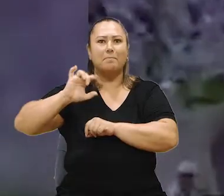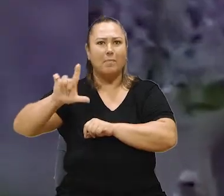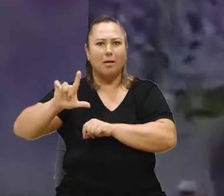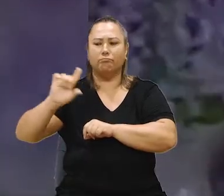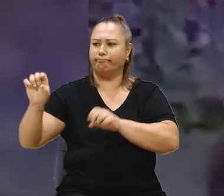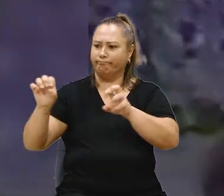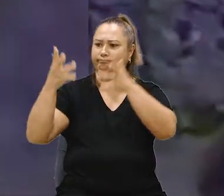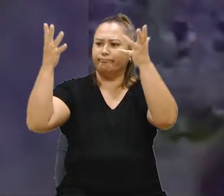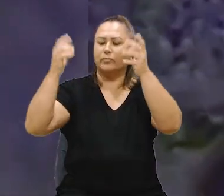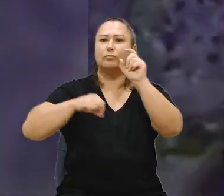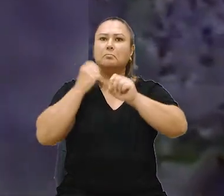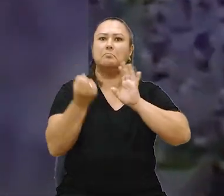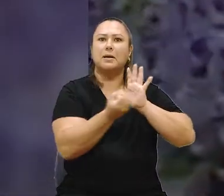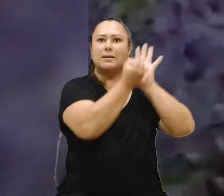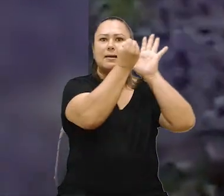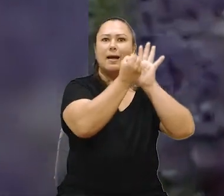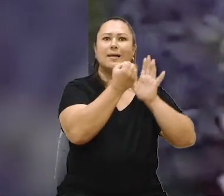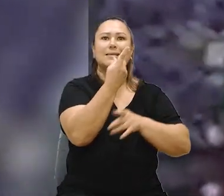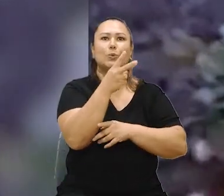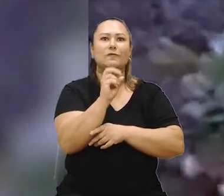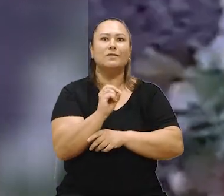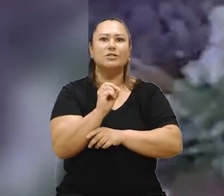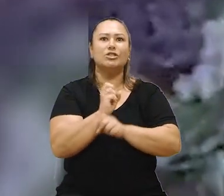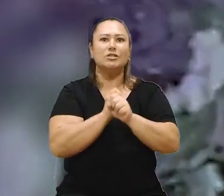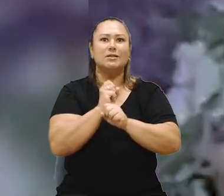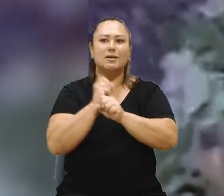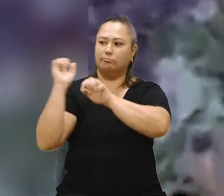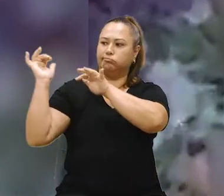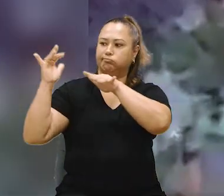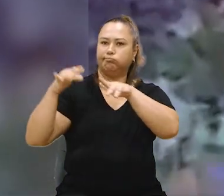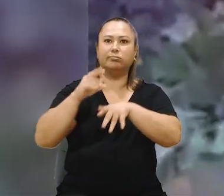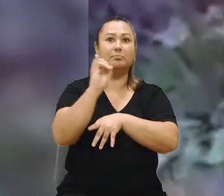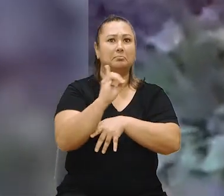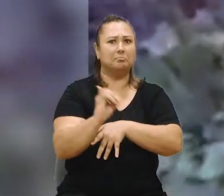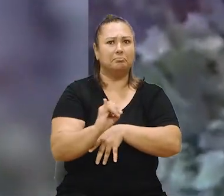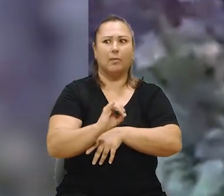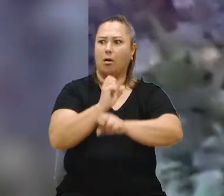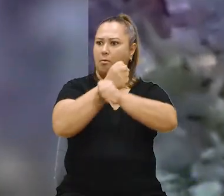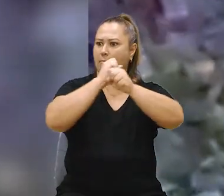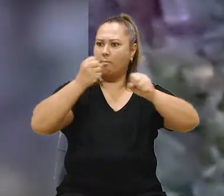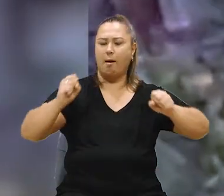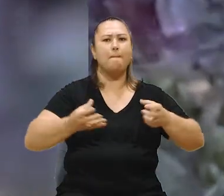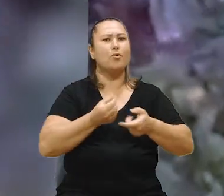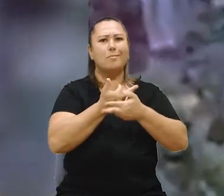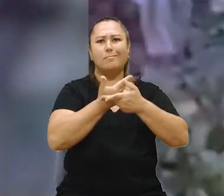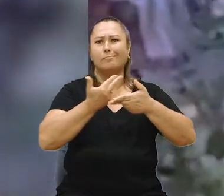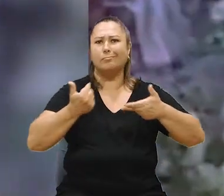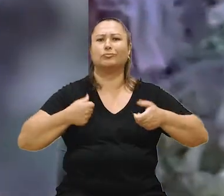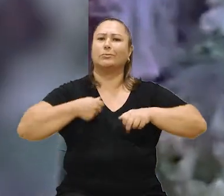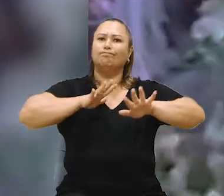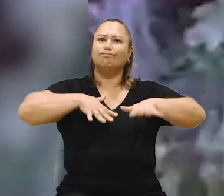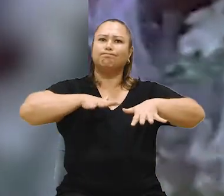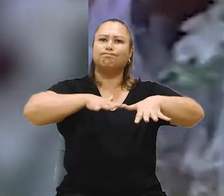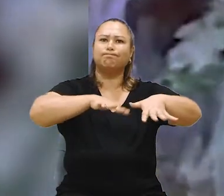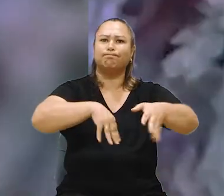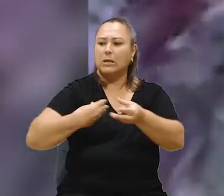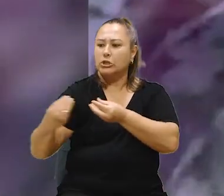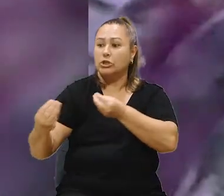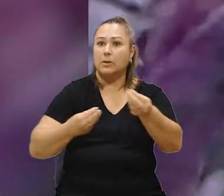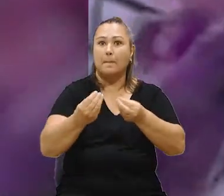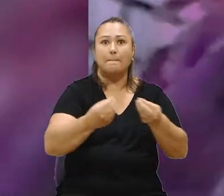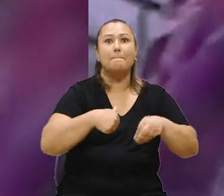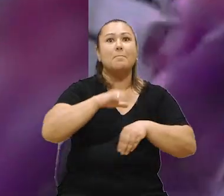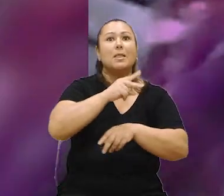celebração para marcar os 120 anos da imigração italiana. Um mega evento que contou com várias atrações, como curso